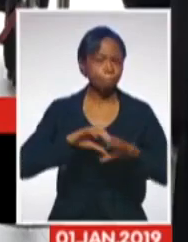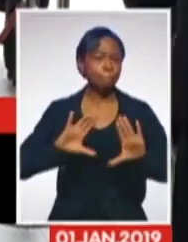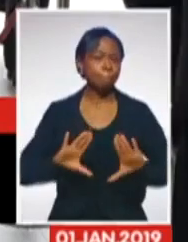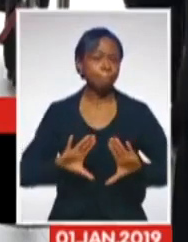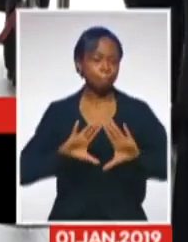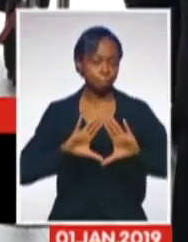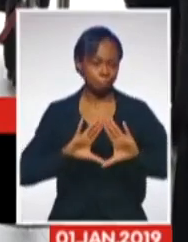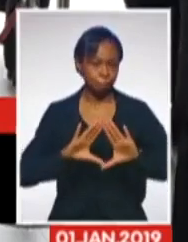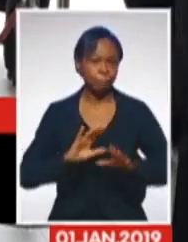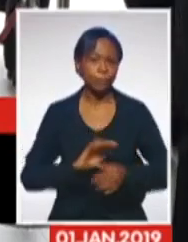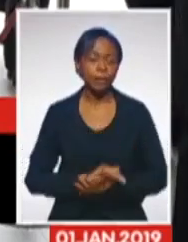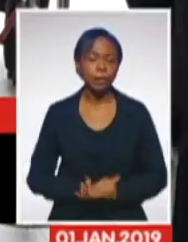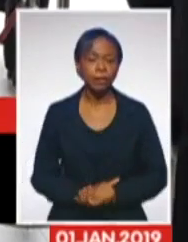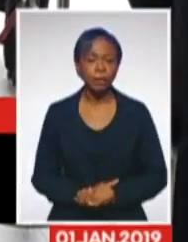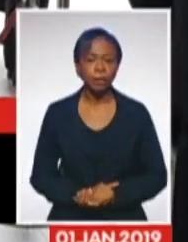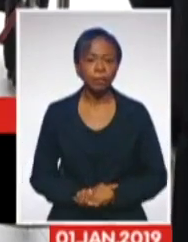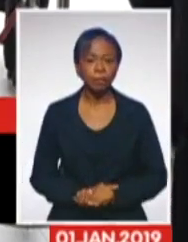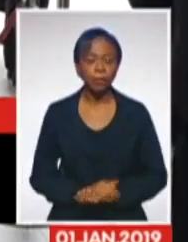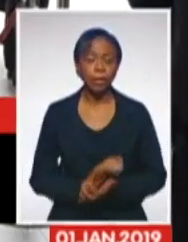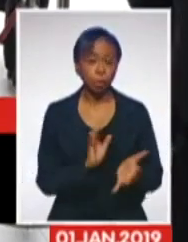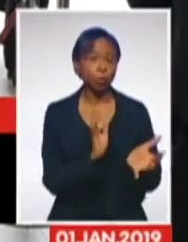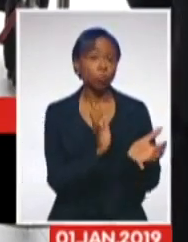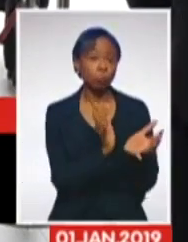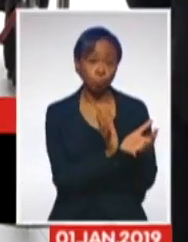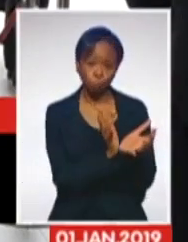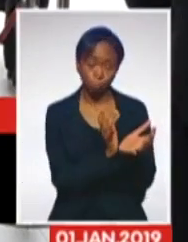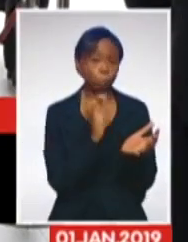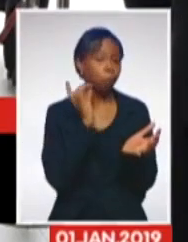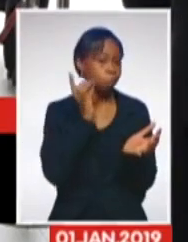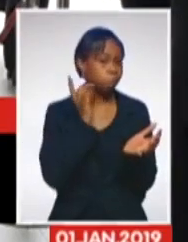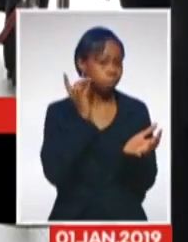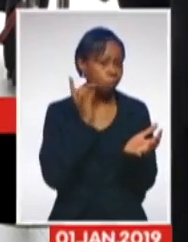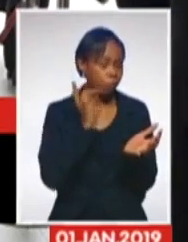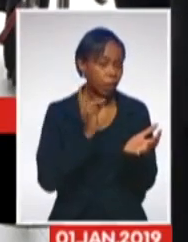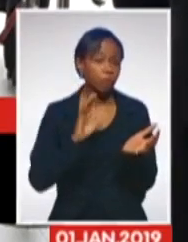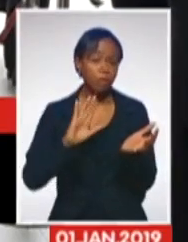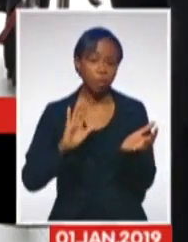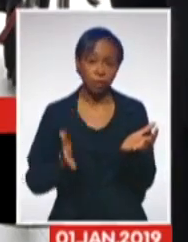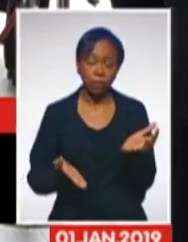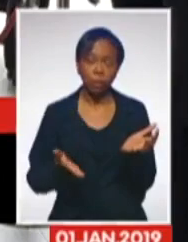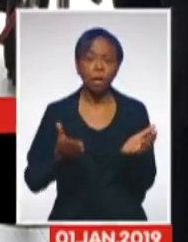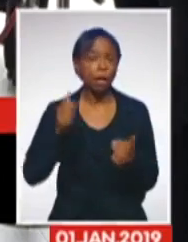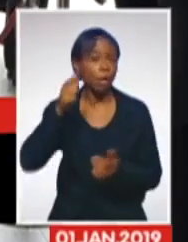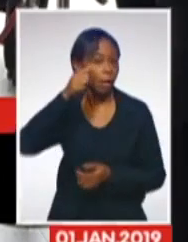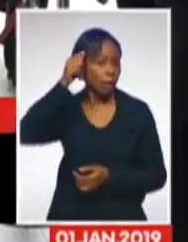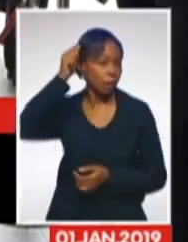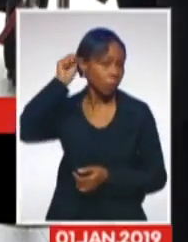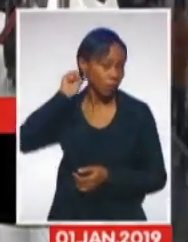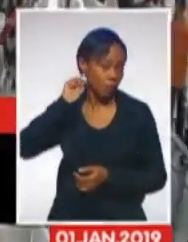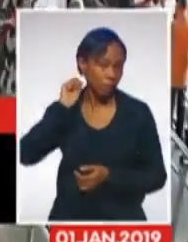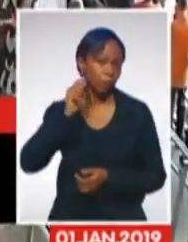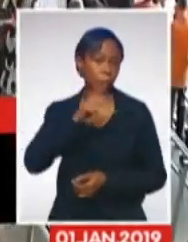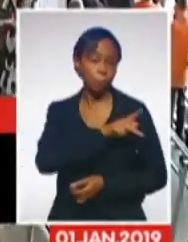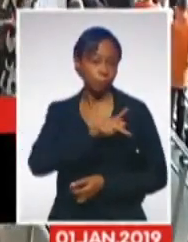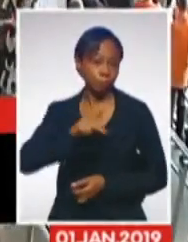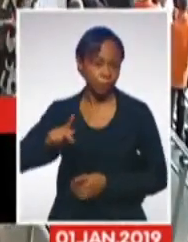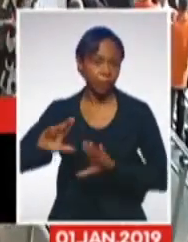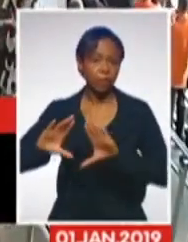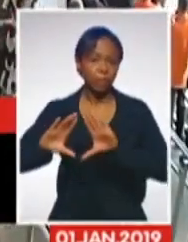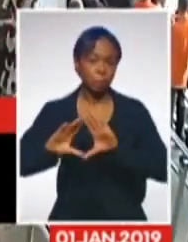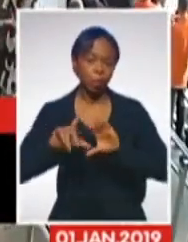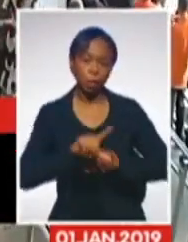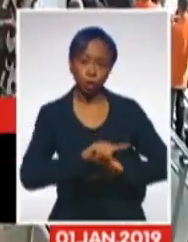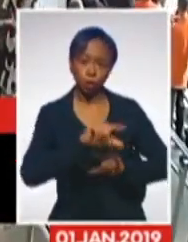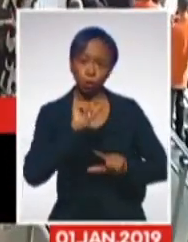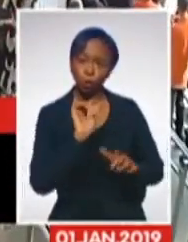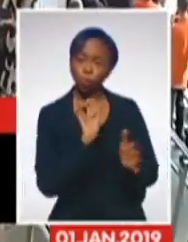Minas. Essa foi a comissão formada, né, designada pelo presidente Dal Clever Lopes para receber o